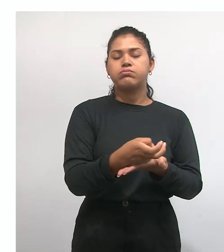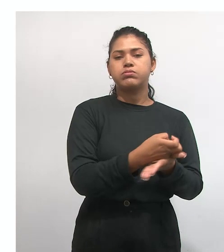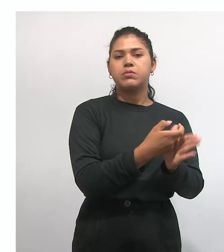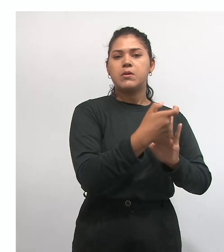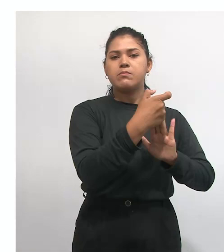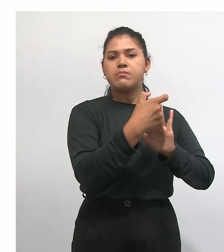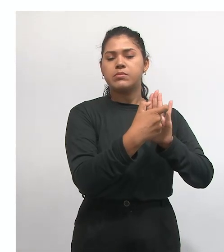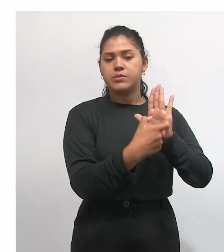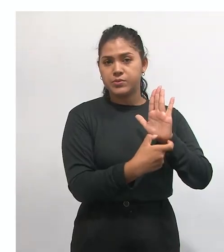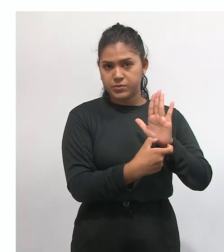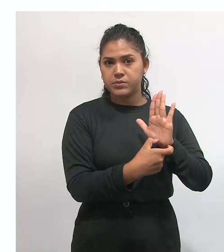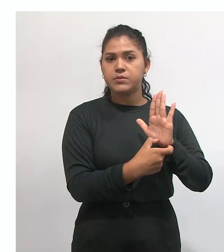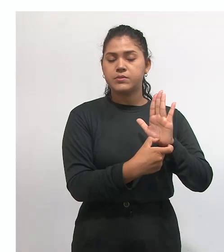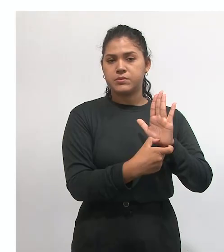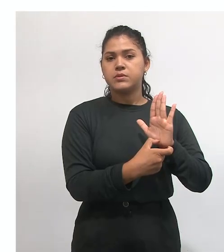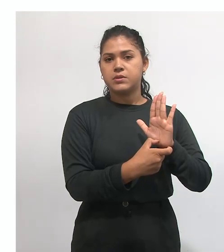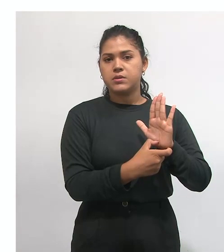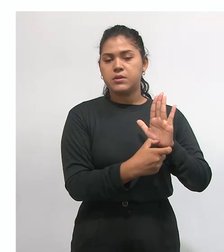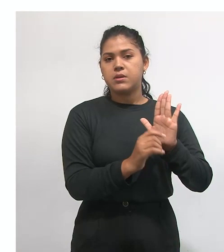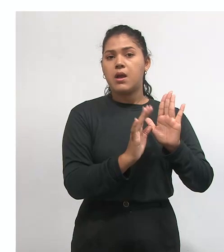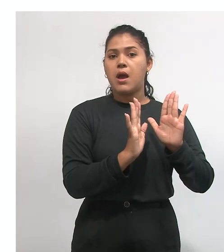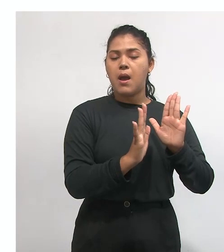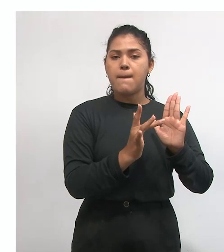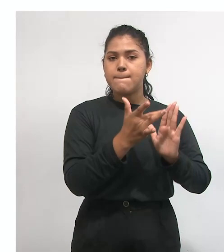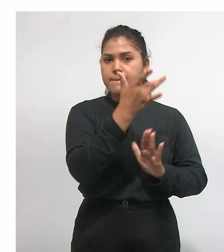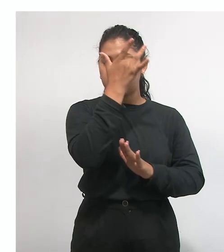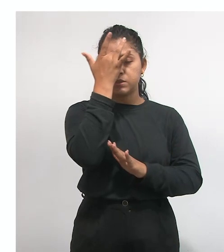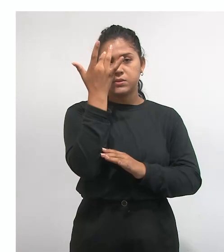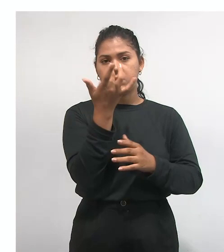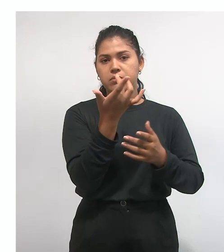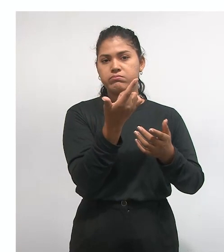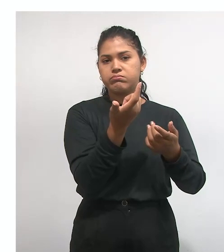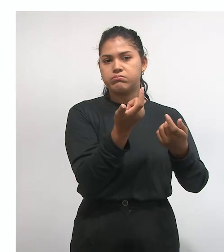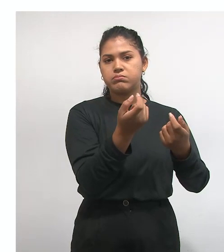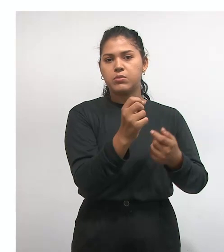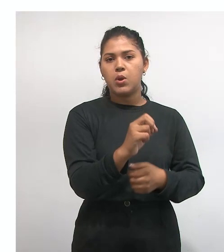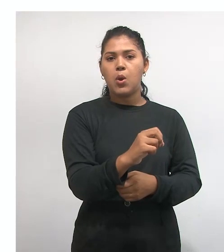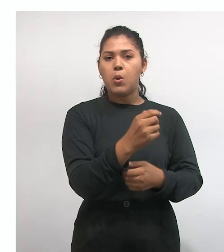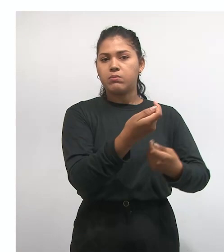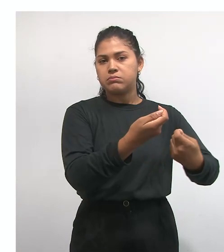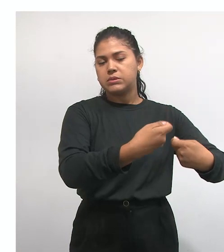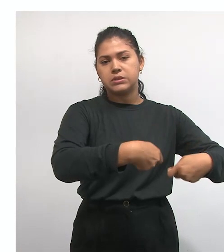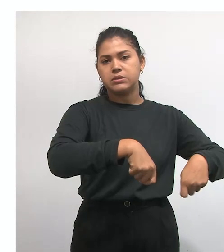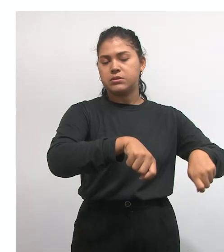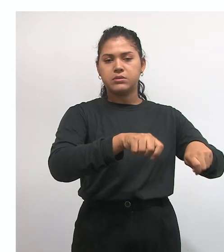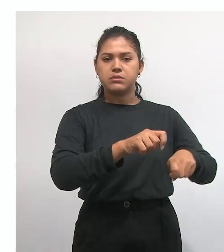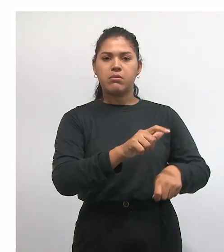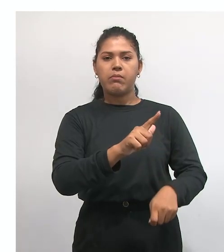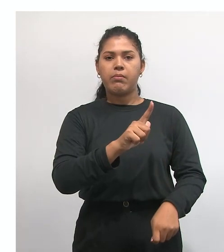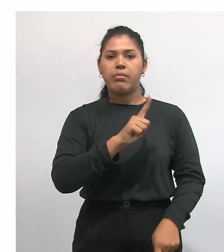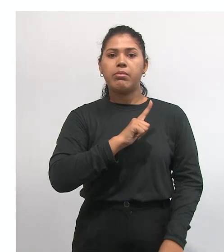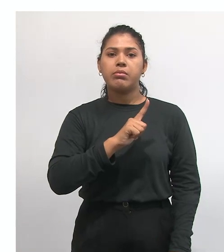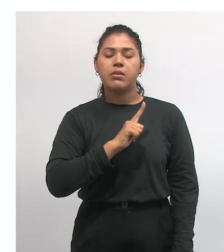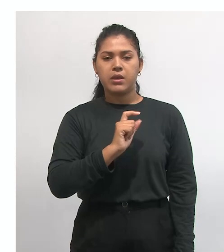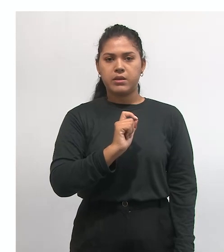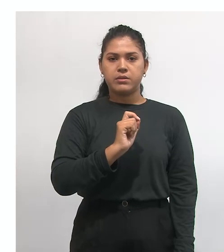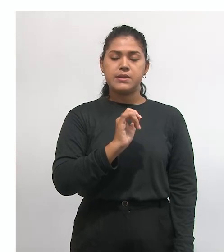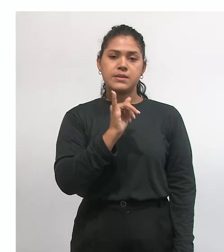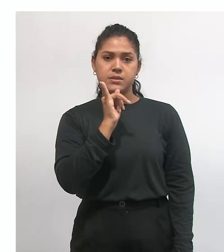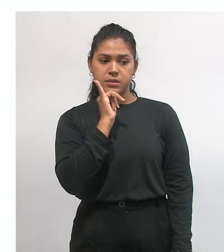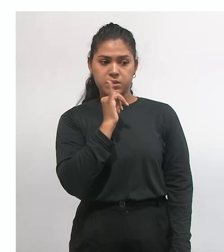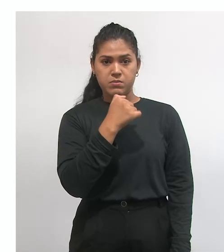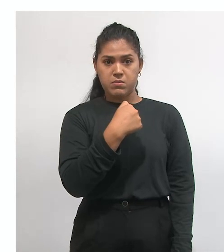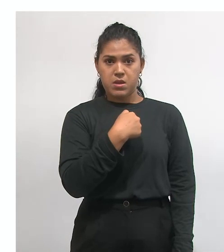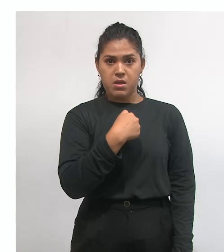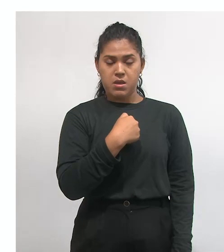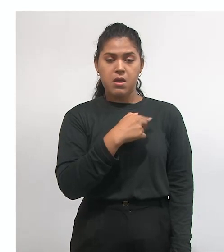chegando o contribuinte a integrar o polo passivo da relação, tá? A pessoa que pratica o fato gerador de maneira pessoal e